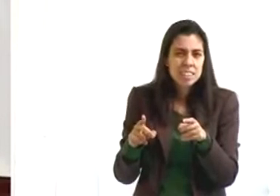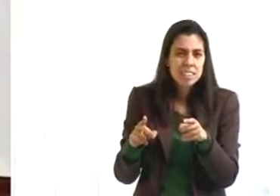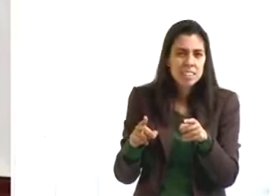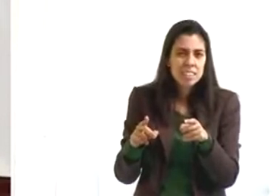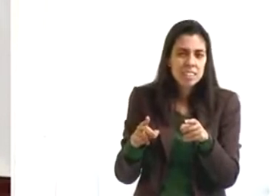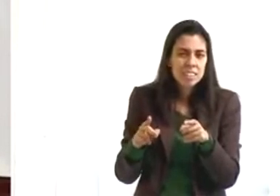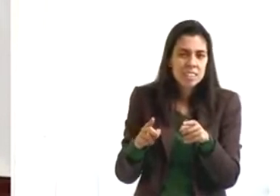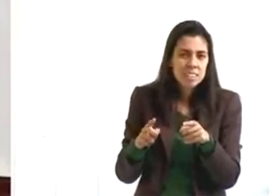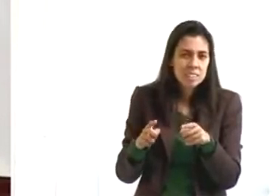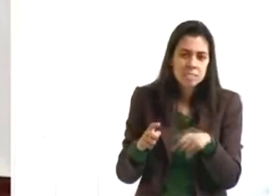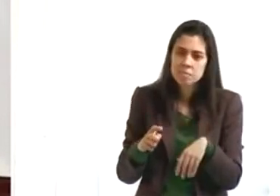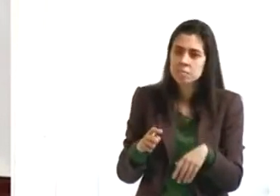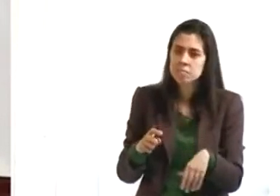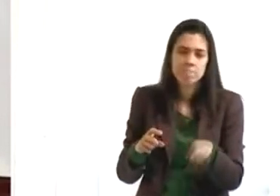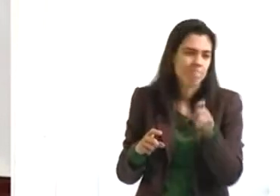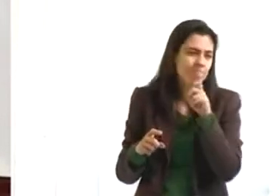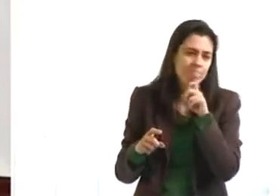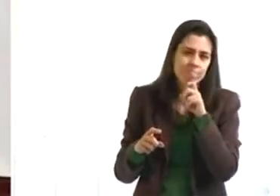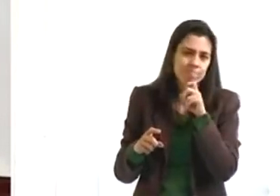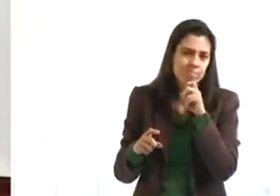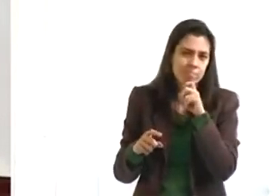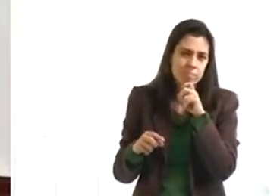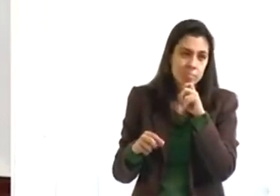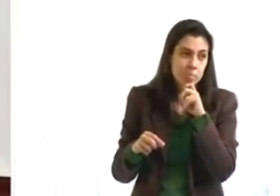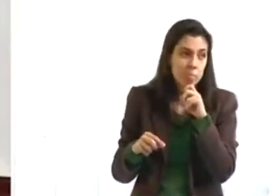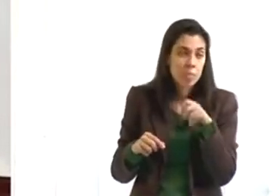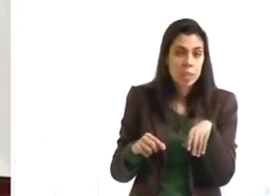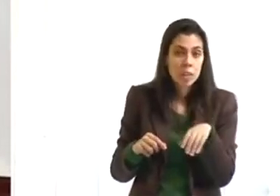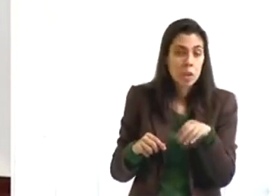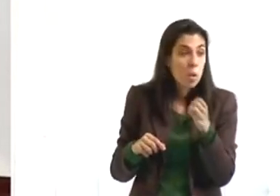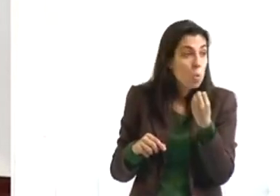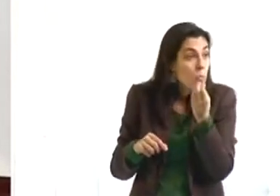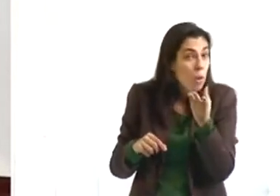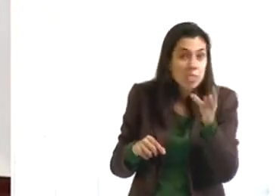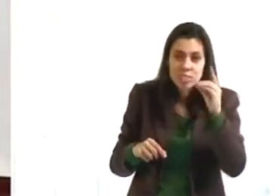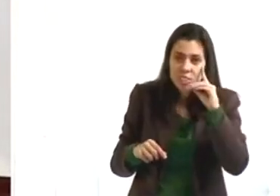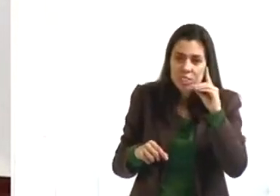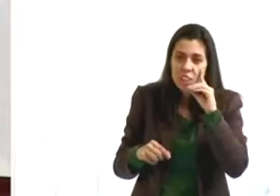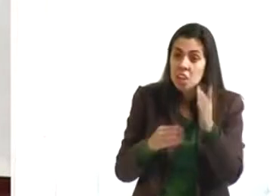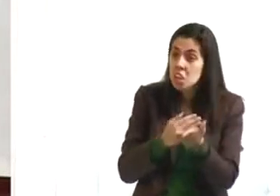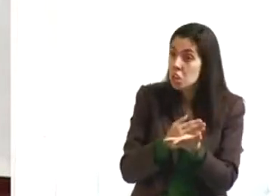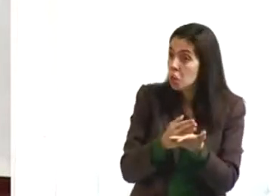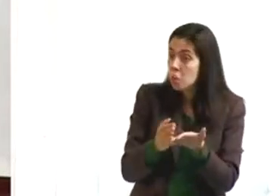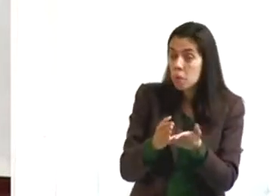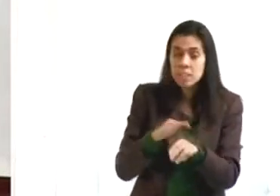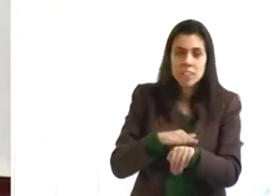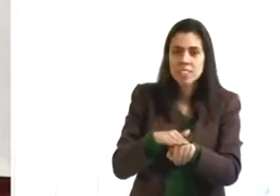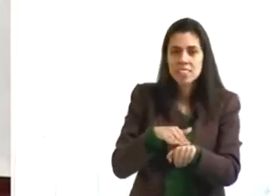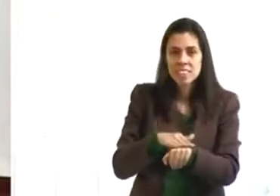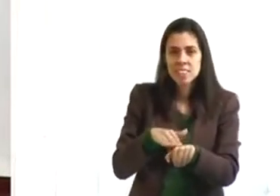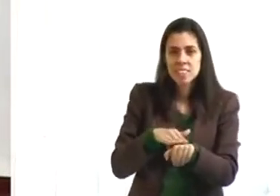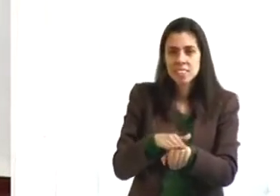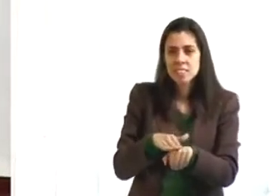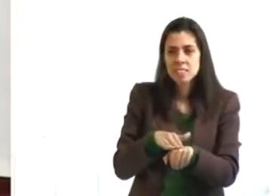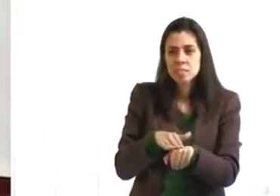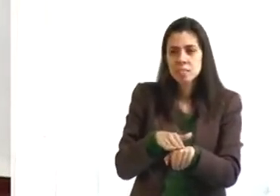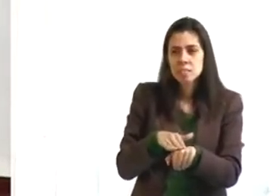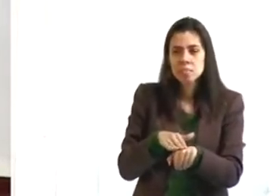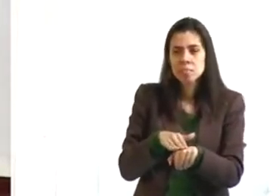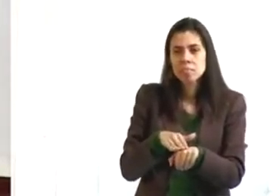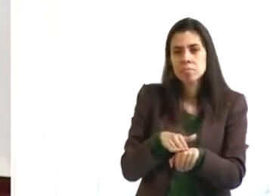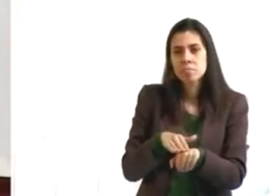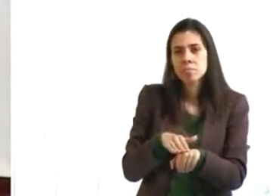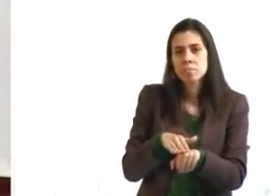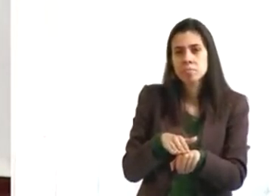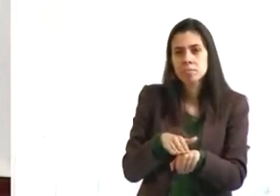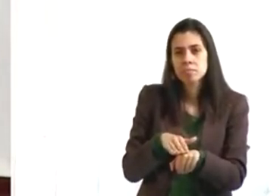alguém que está aqui perto da igreja. Dê bom dia a ele. E diga para ele: Jesus te ama. Eu estou saindo da minha igreja